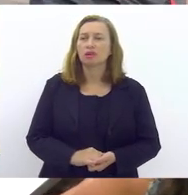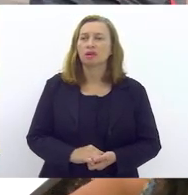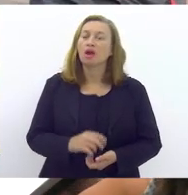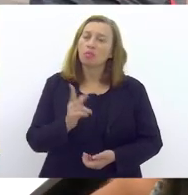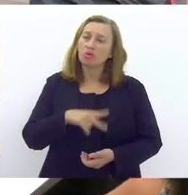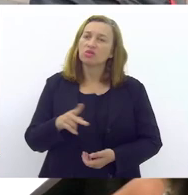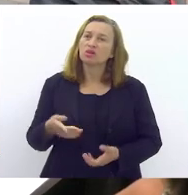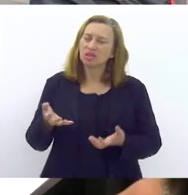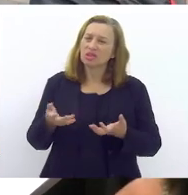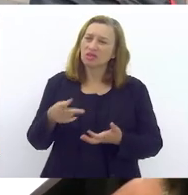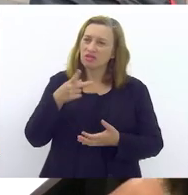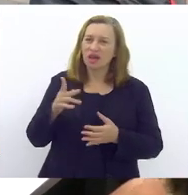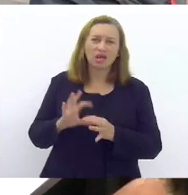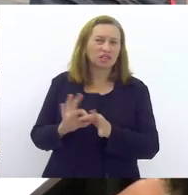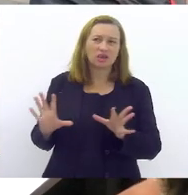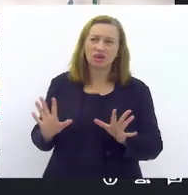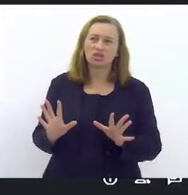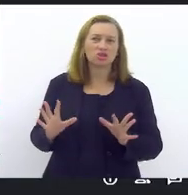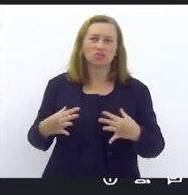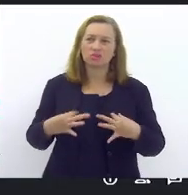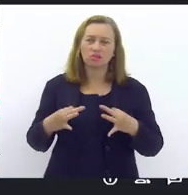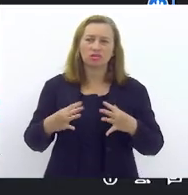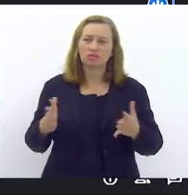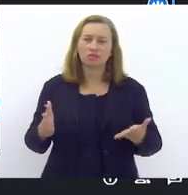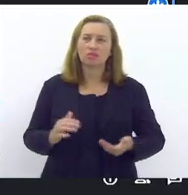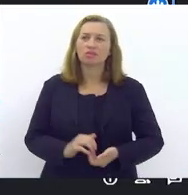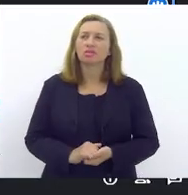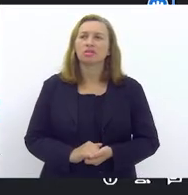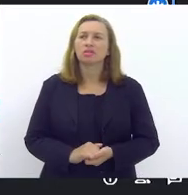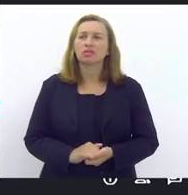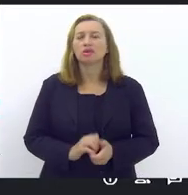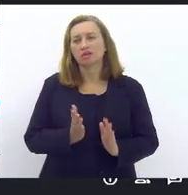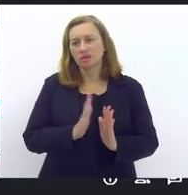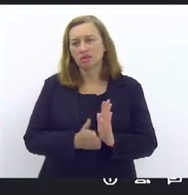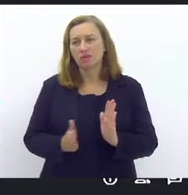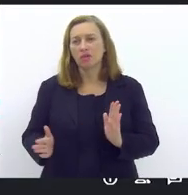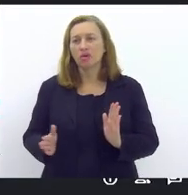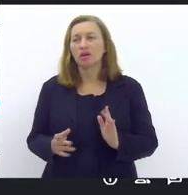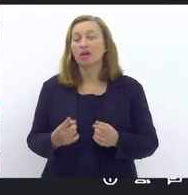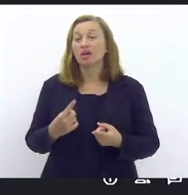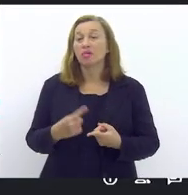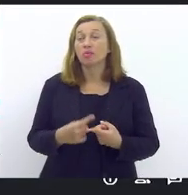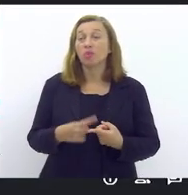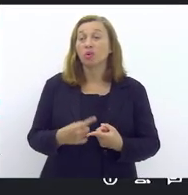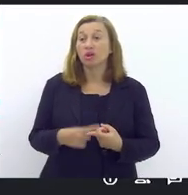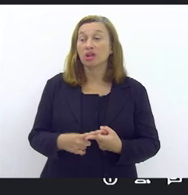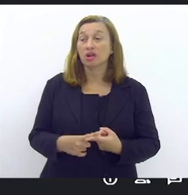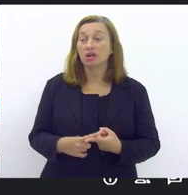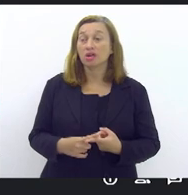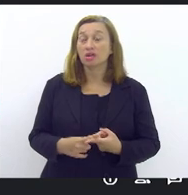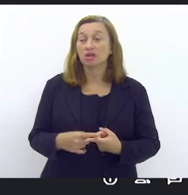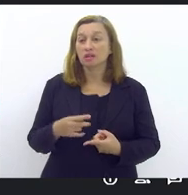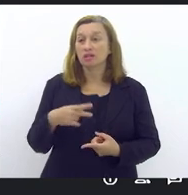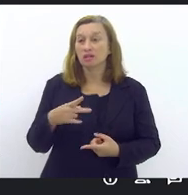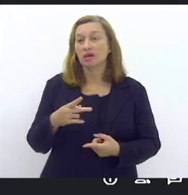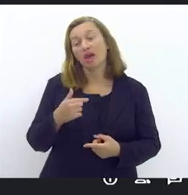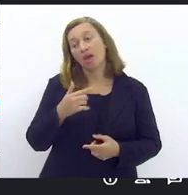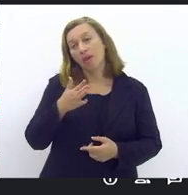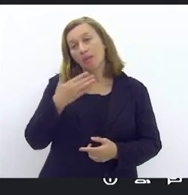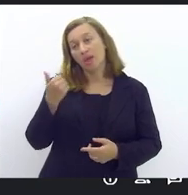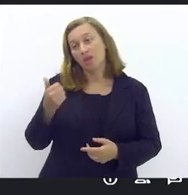quiser falar na minha frente, não há problema, não. Eu estou à disposição dos senhores. Não, está nessa ordem. Eu tinha equivocado aqui. É melhor a gente respeitar a